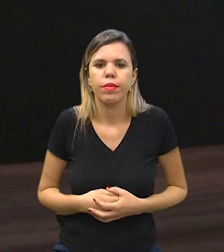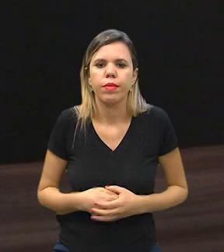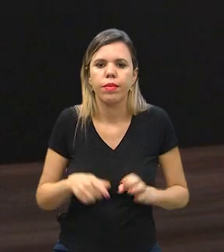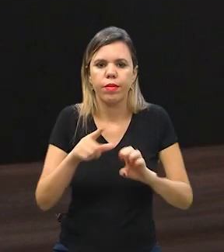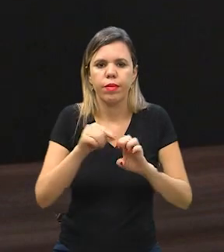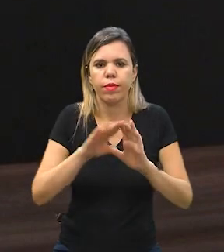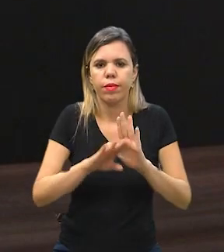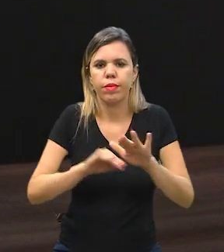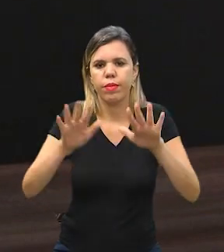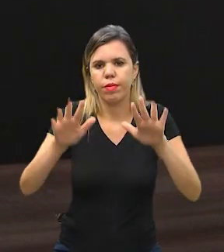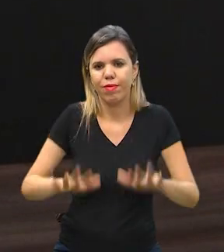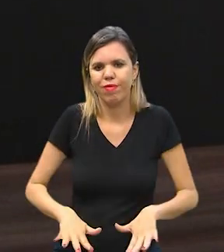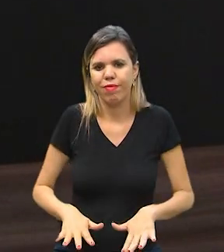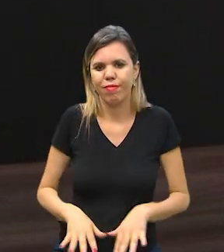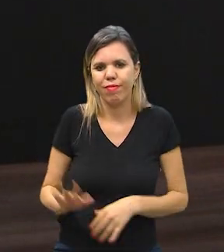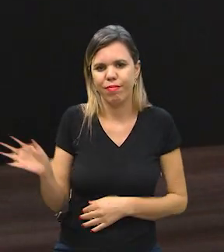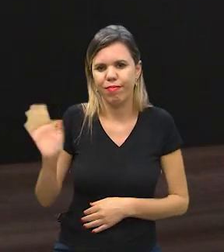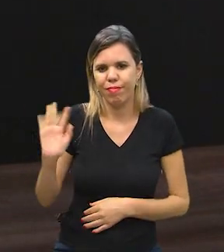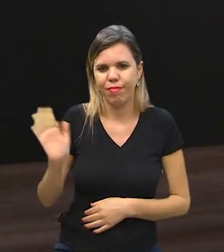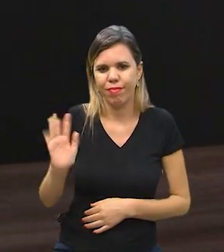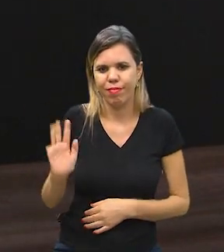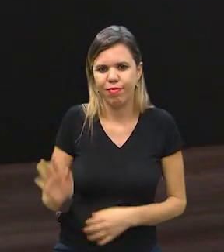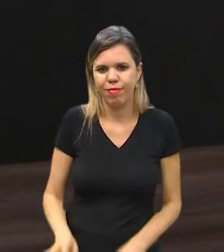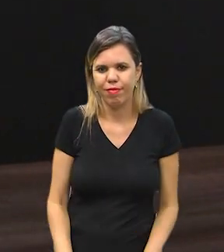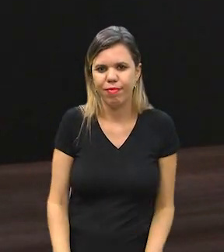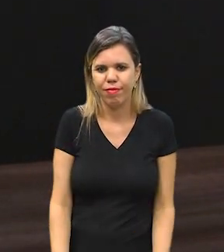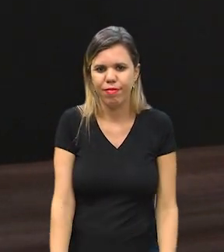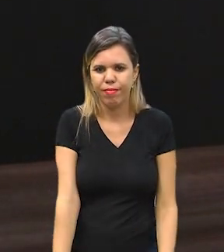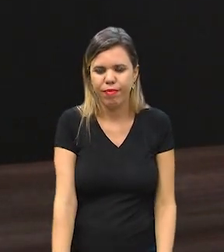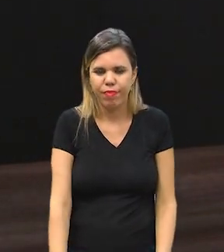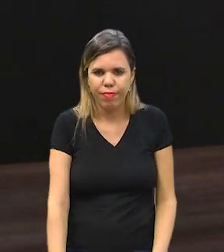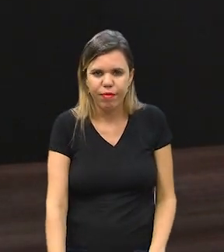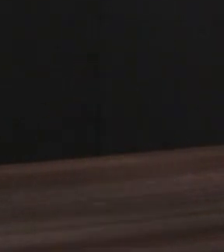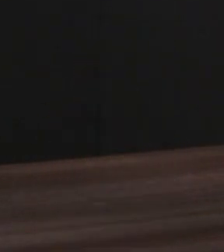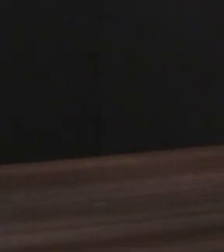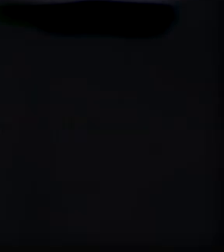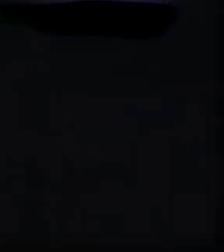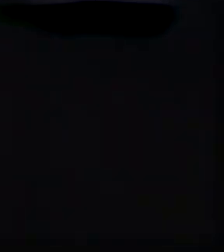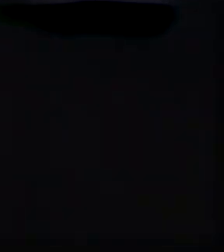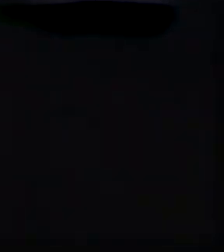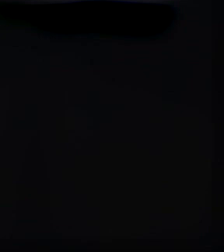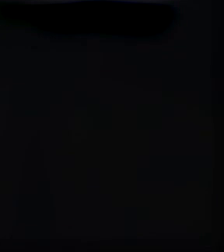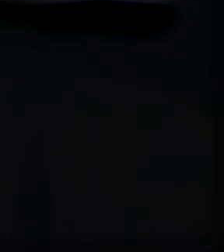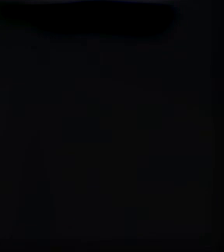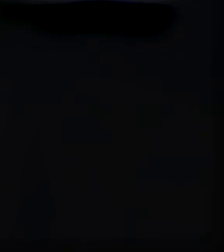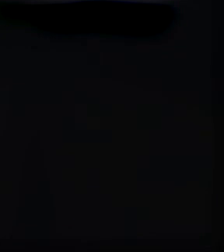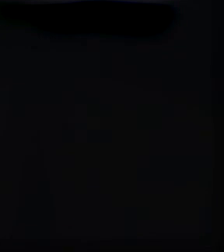muita coisa. E assim o Ser Empreendedor fica por aqui. Até um próximo programa.